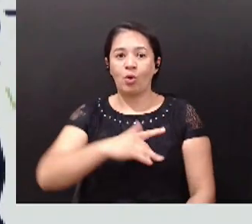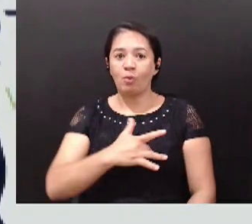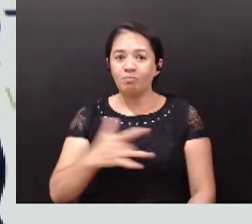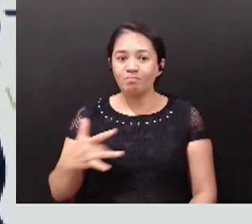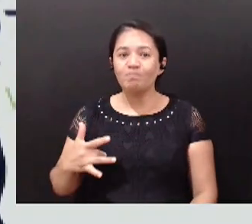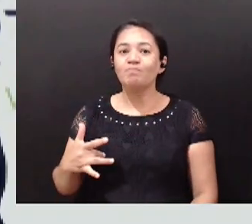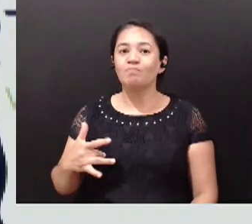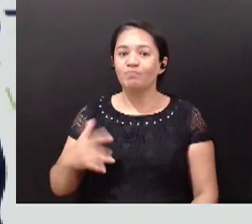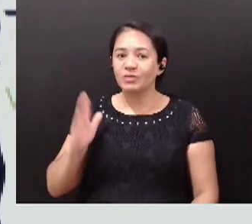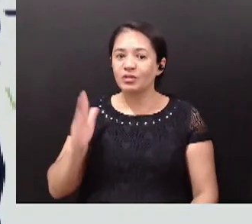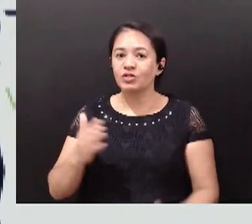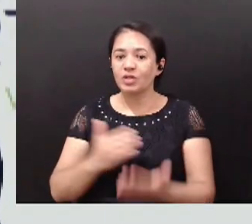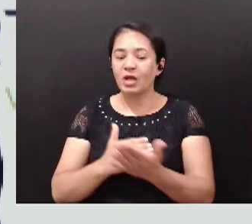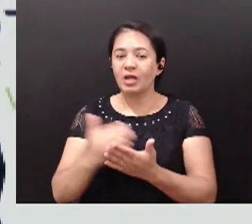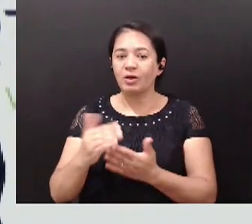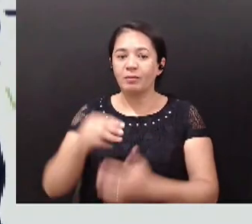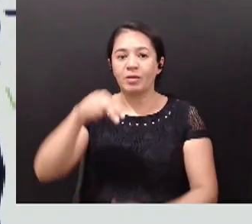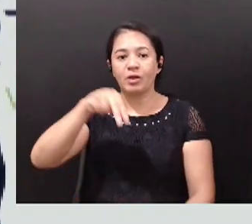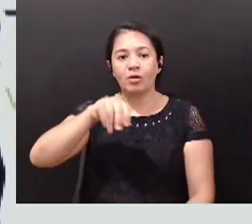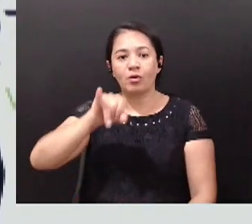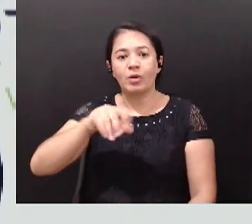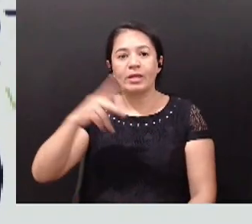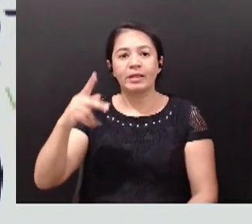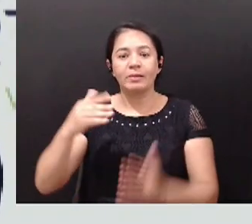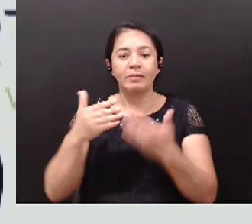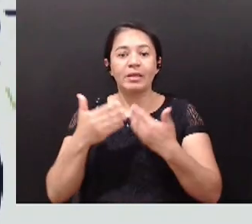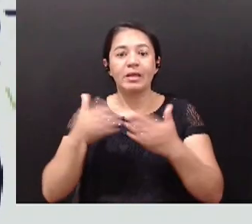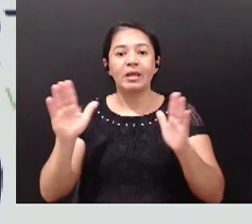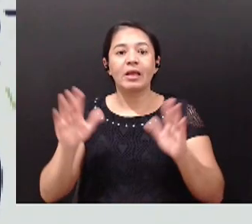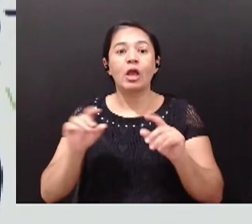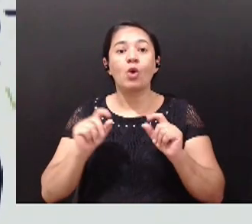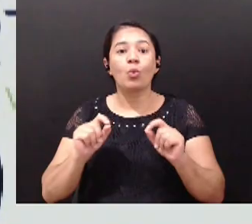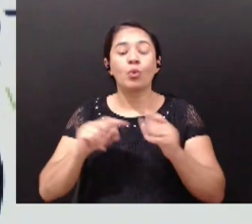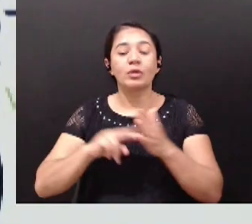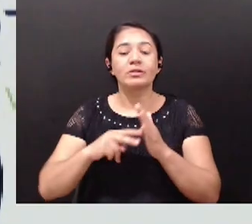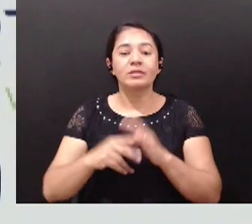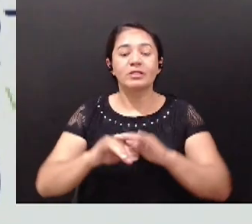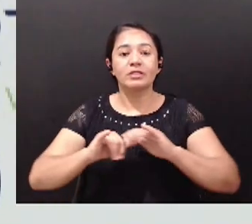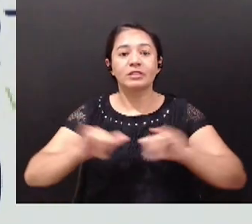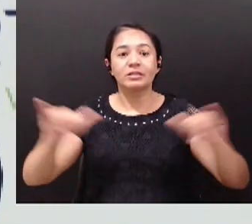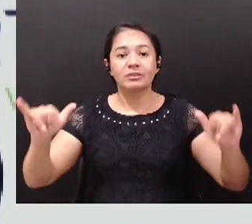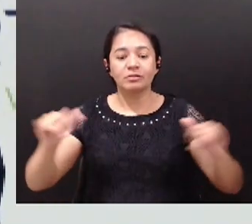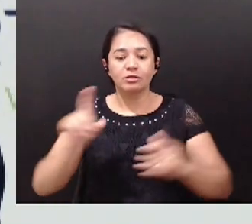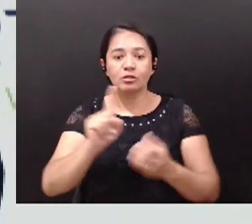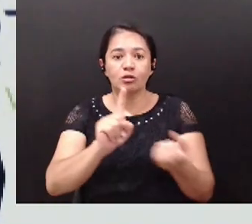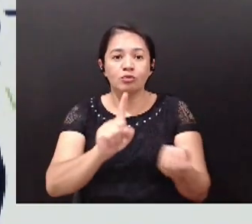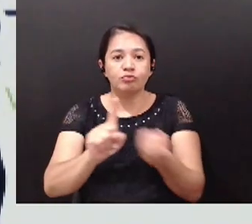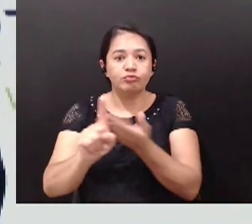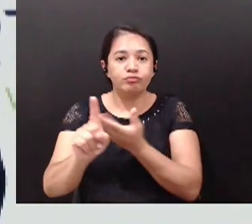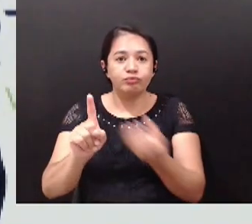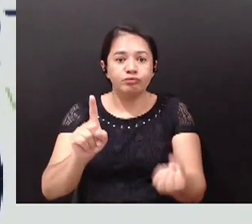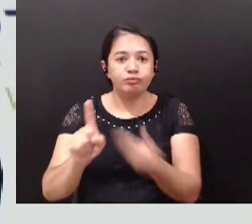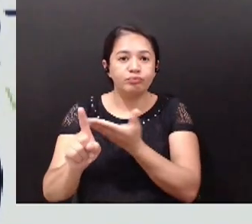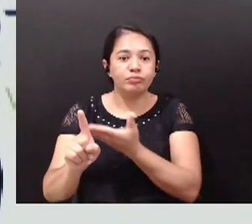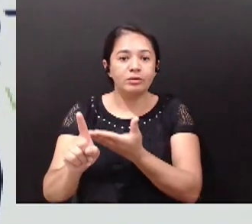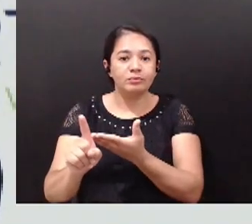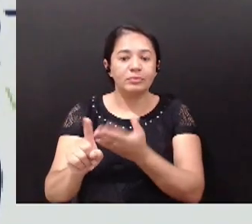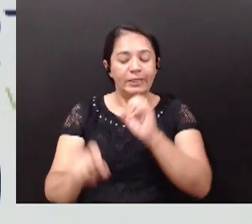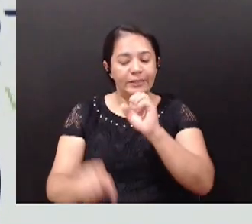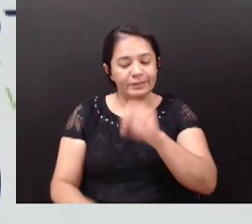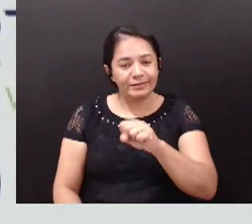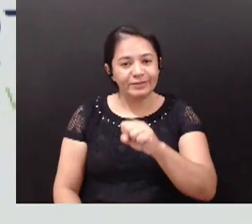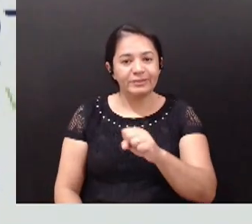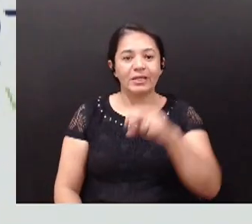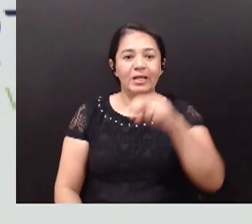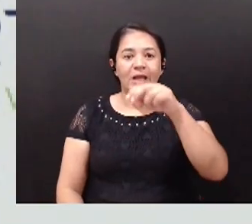uma NIP. O que é uma NIP? É uma notificação de intermediação preliminar. E aí sim, a ANS vai